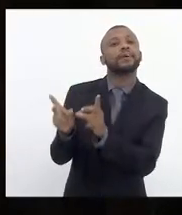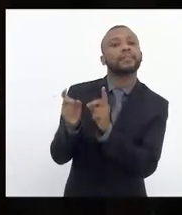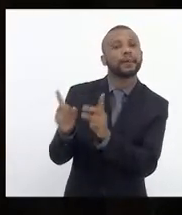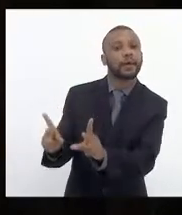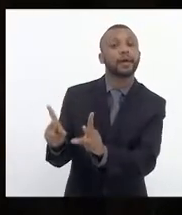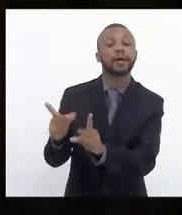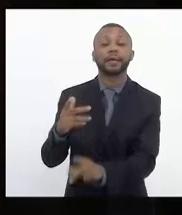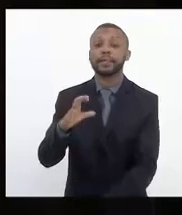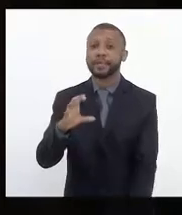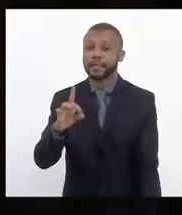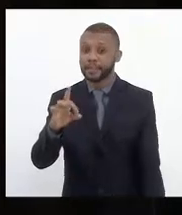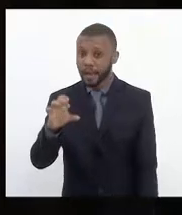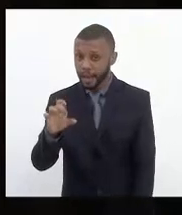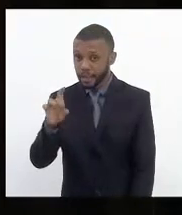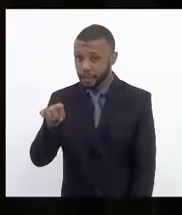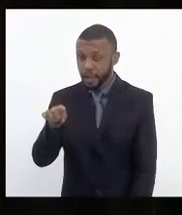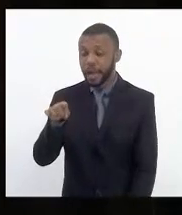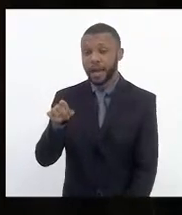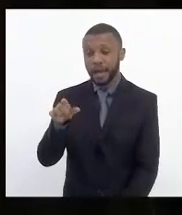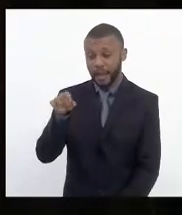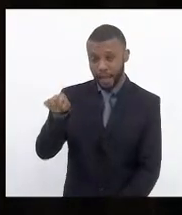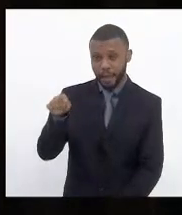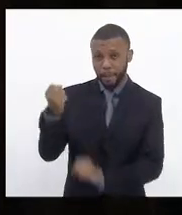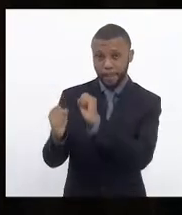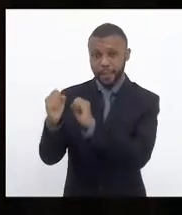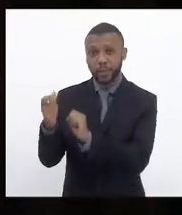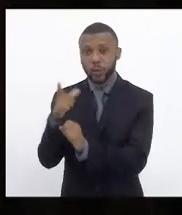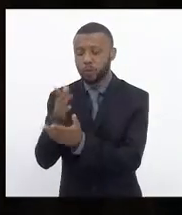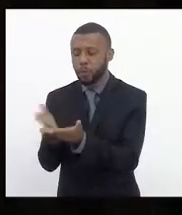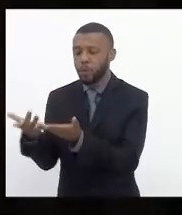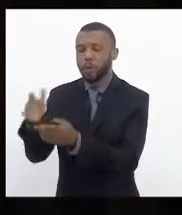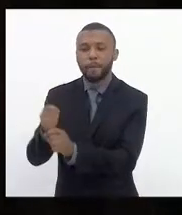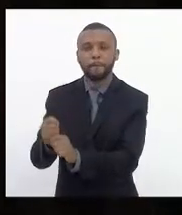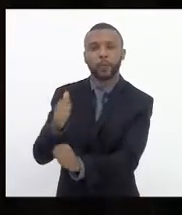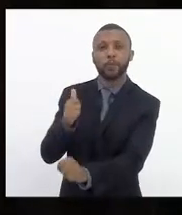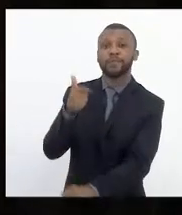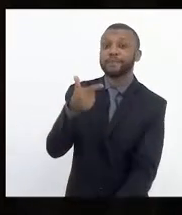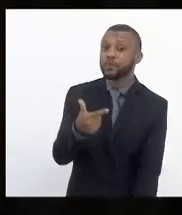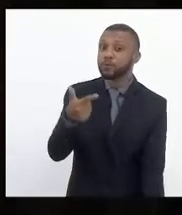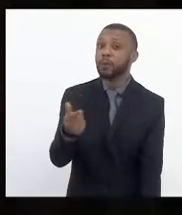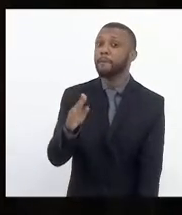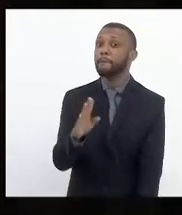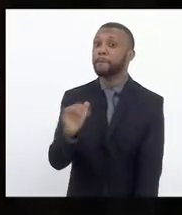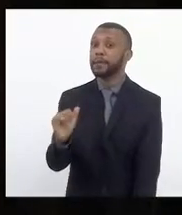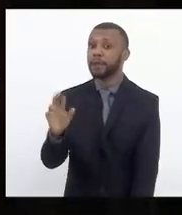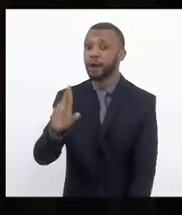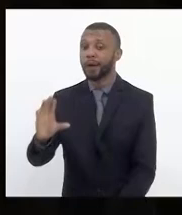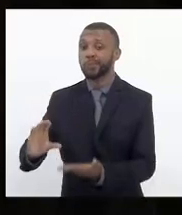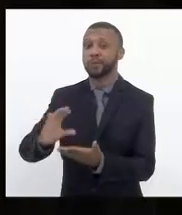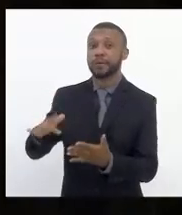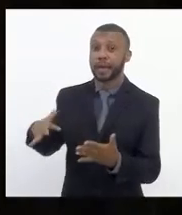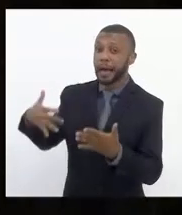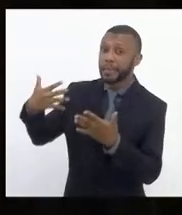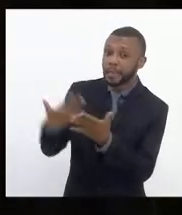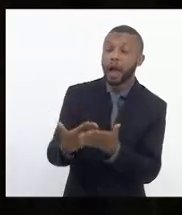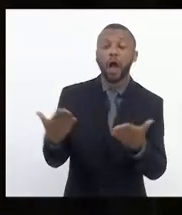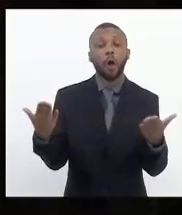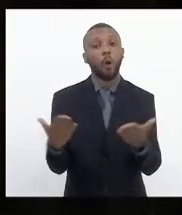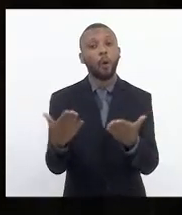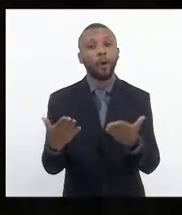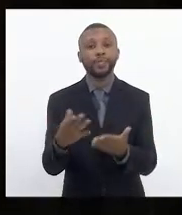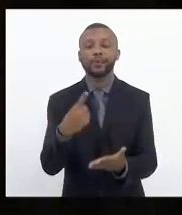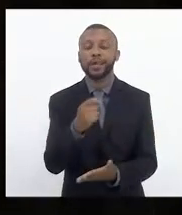trouxe 22 bilhões para o estado do Rio de Janeiro Oi hoje Se você cretario não